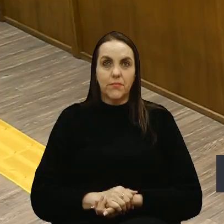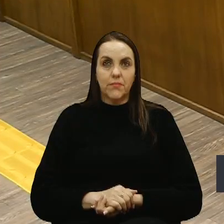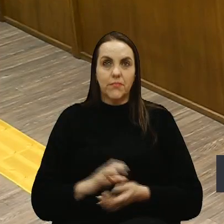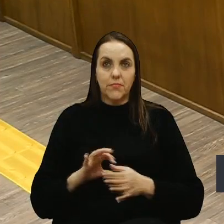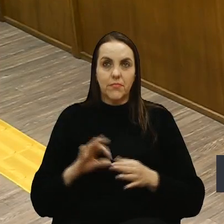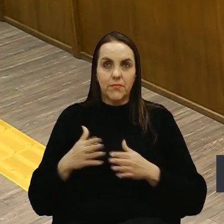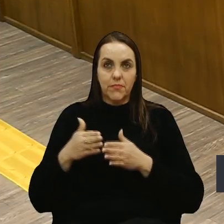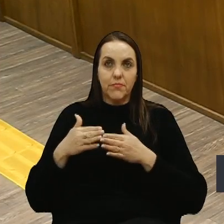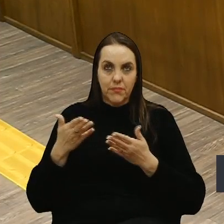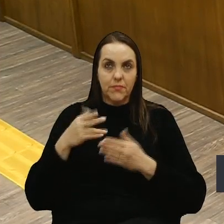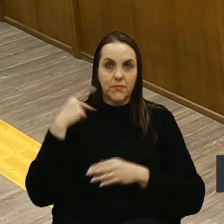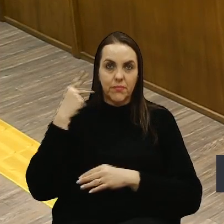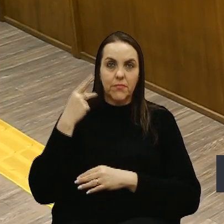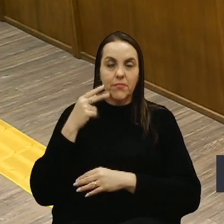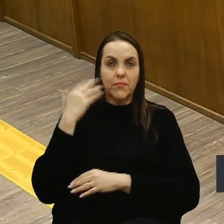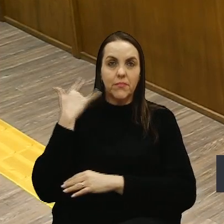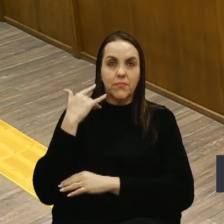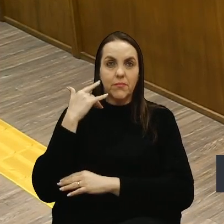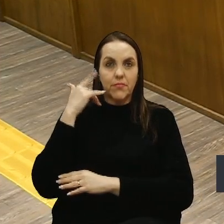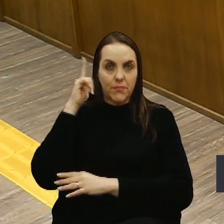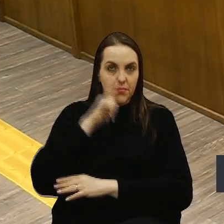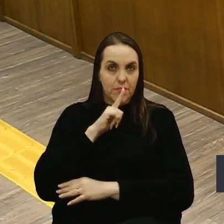Passo os trabalhos da vereadora Andressa Malma.